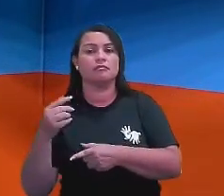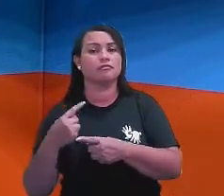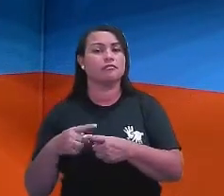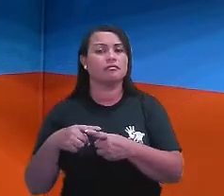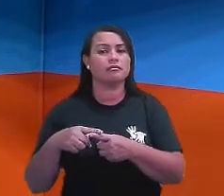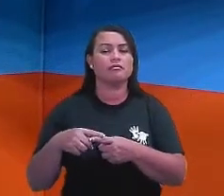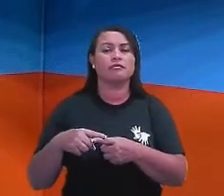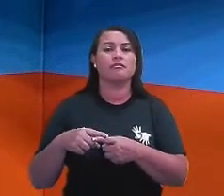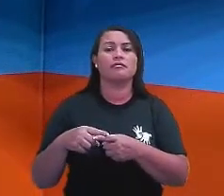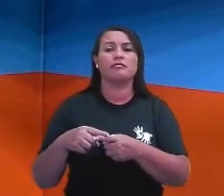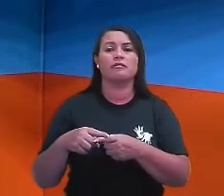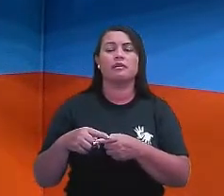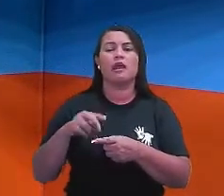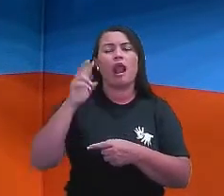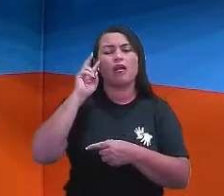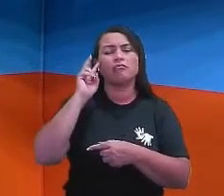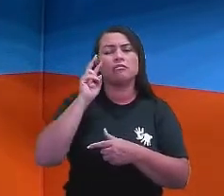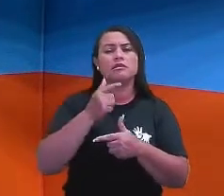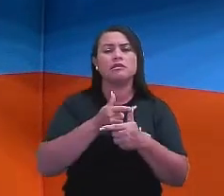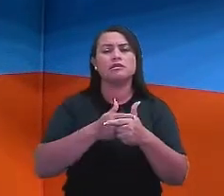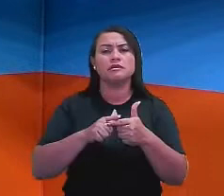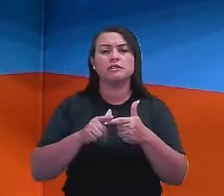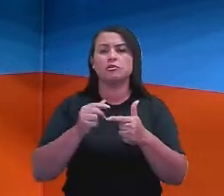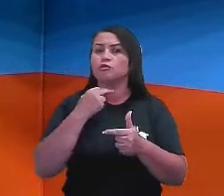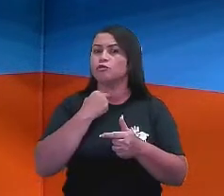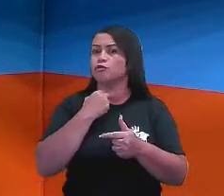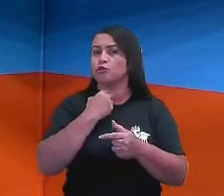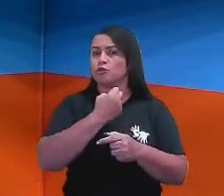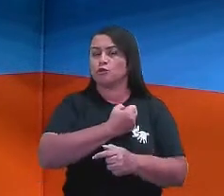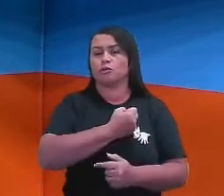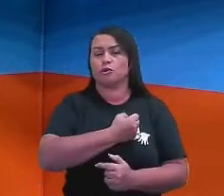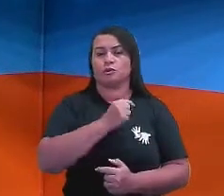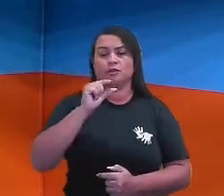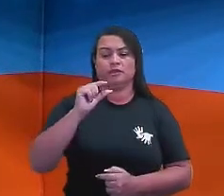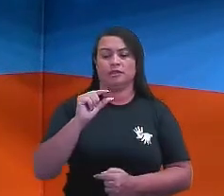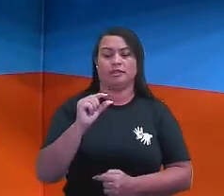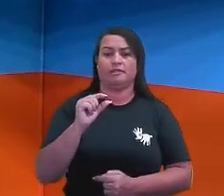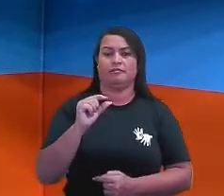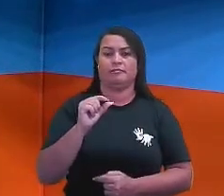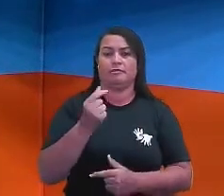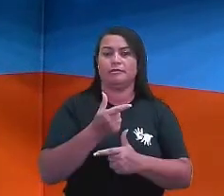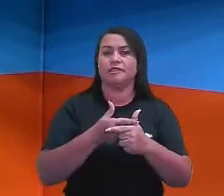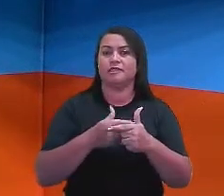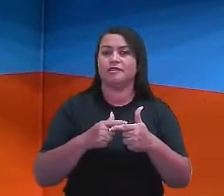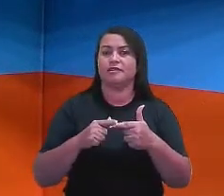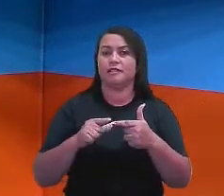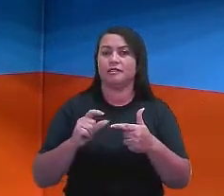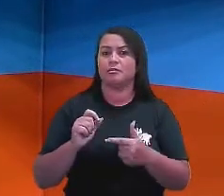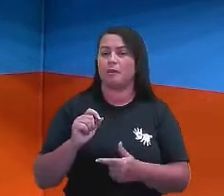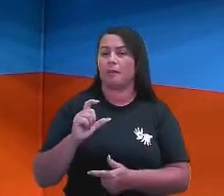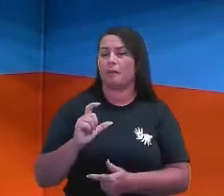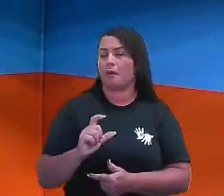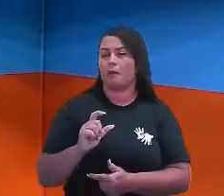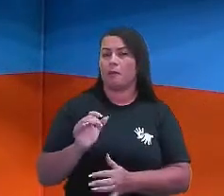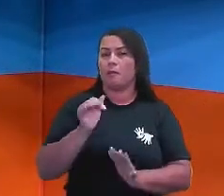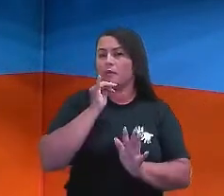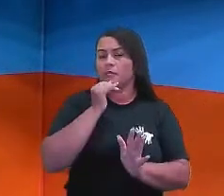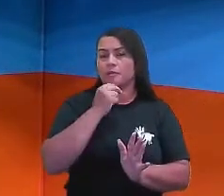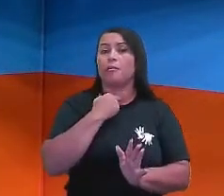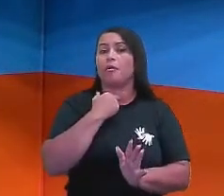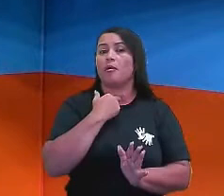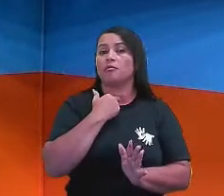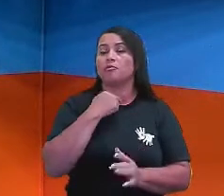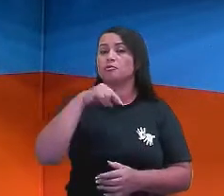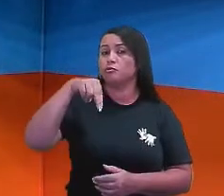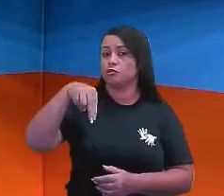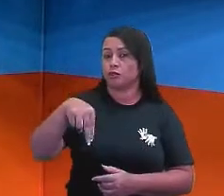divisão em que um número menor eu não posso dividir por um número maior no conjunto dos números naturais, mas no conjunto